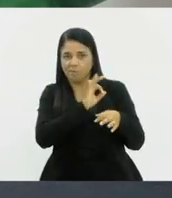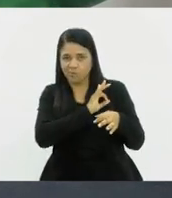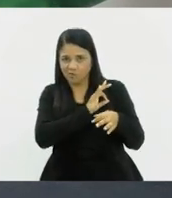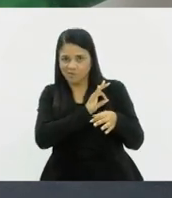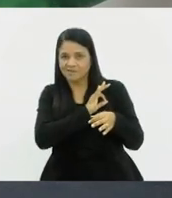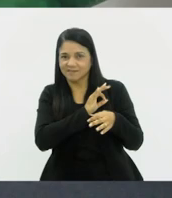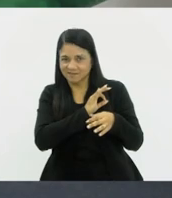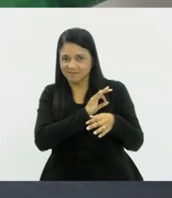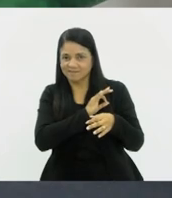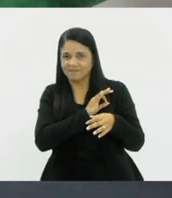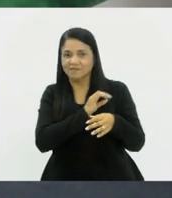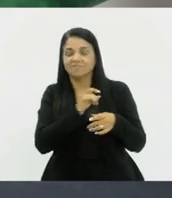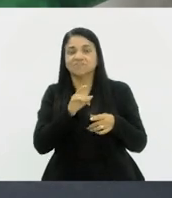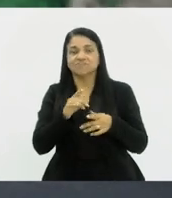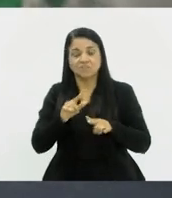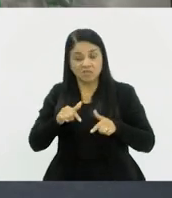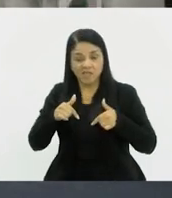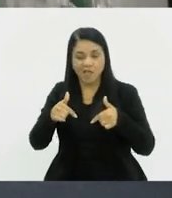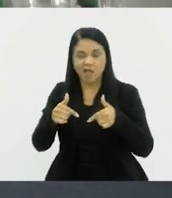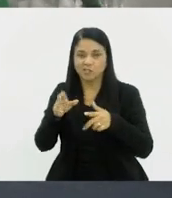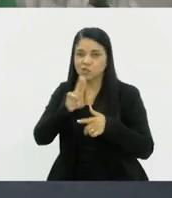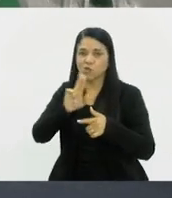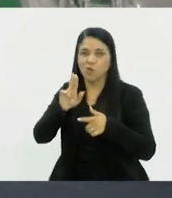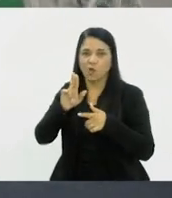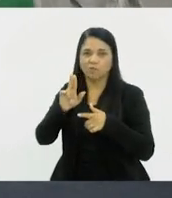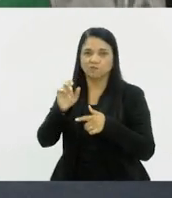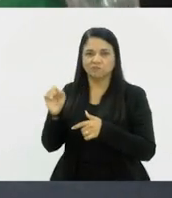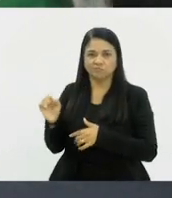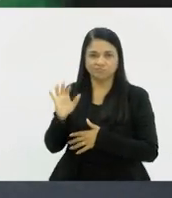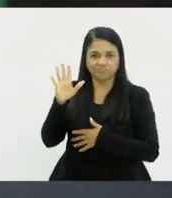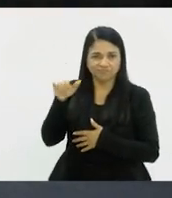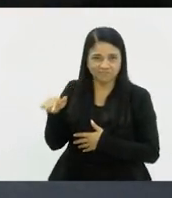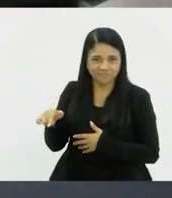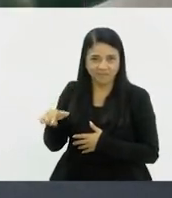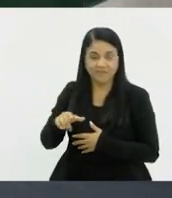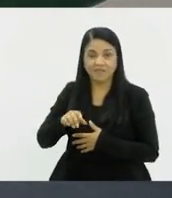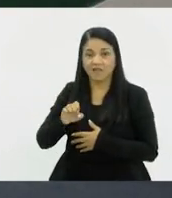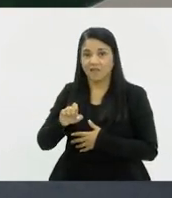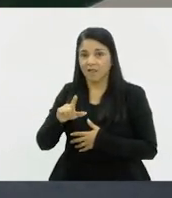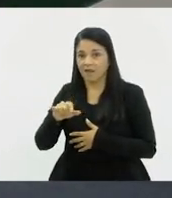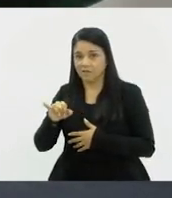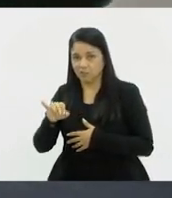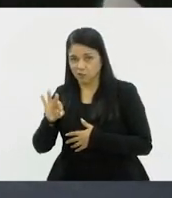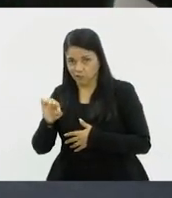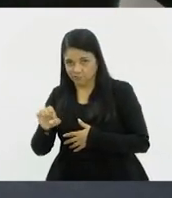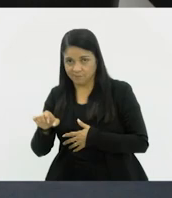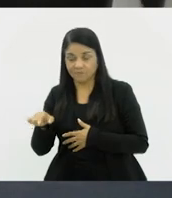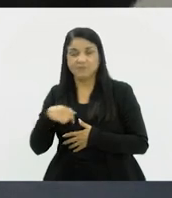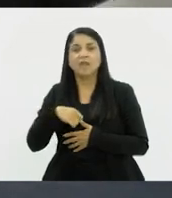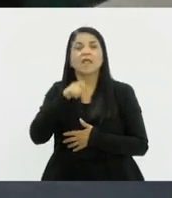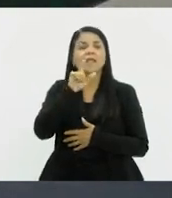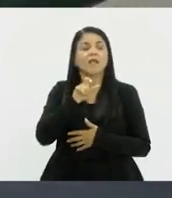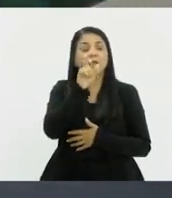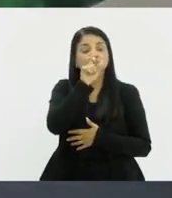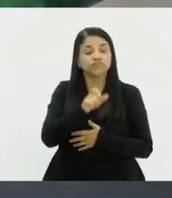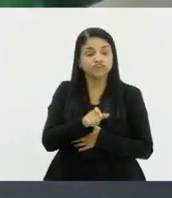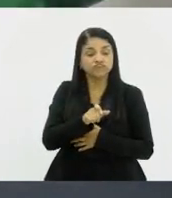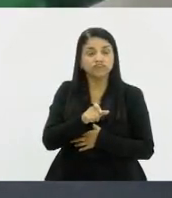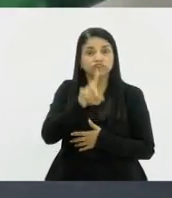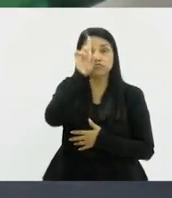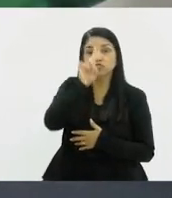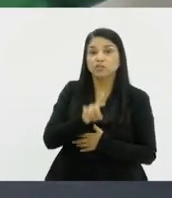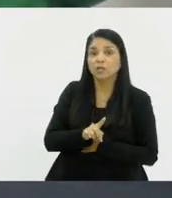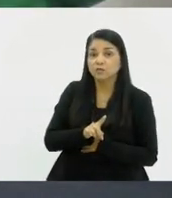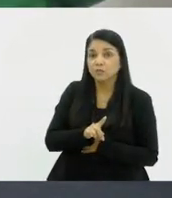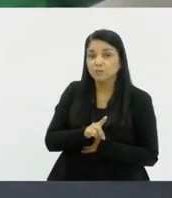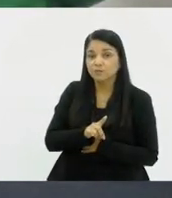nome das elites porque hoje se você for parar para pensar né quem é o sujeito de direito sujeito